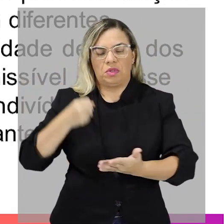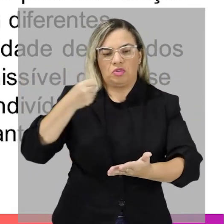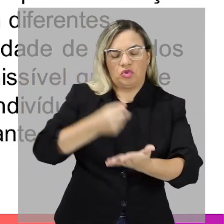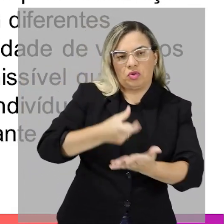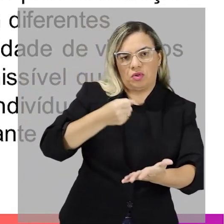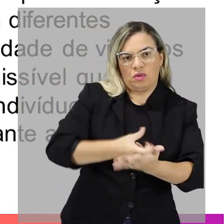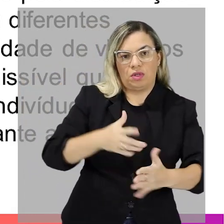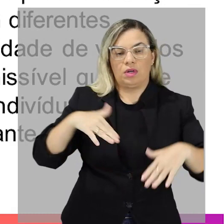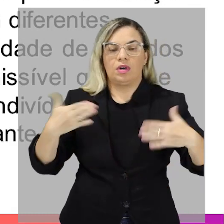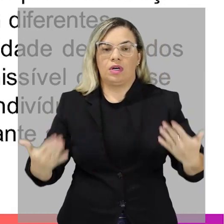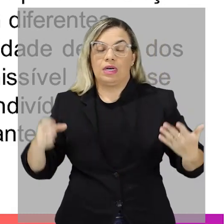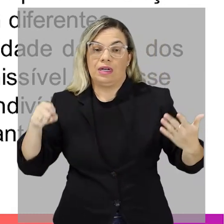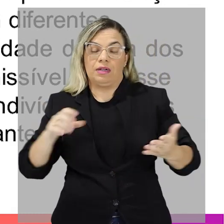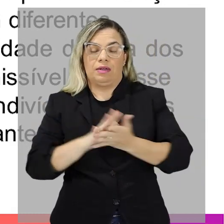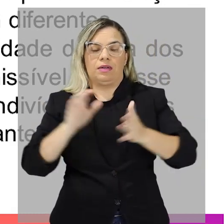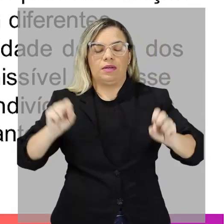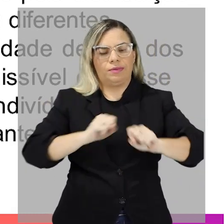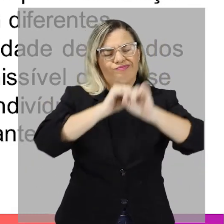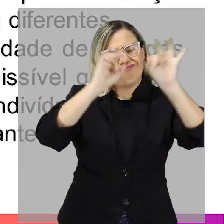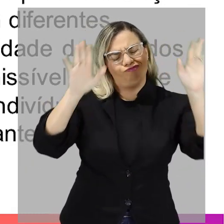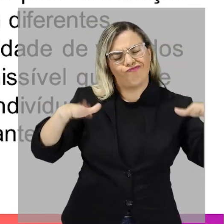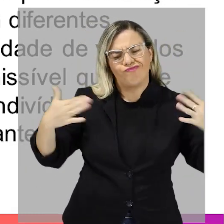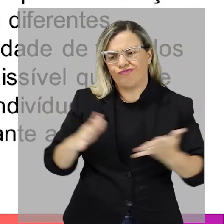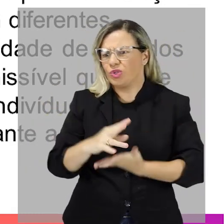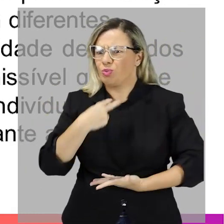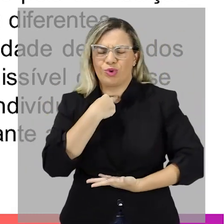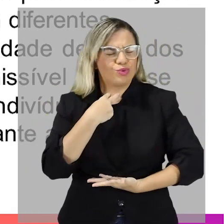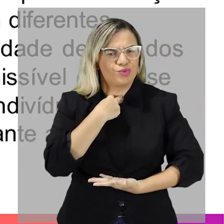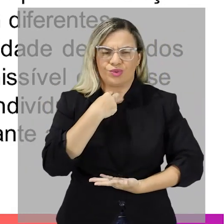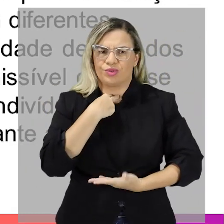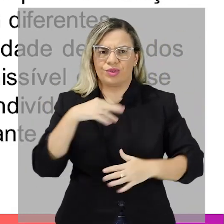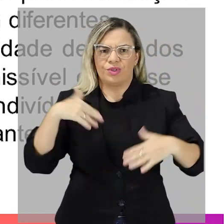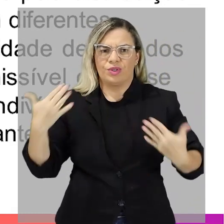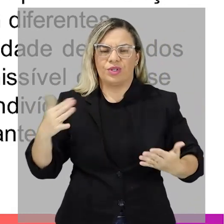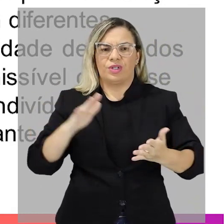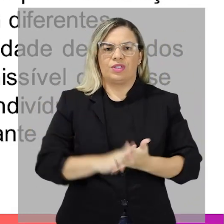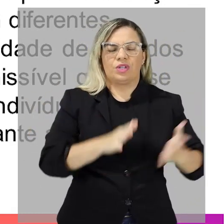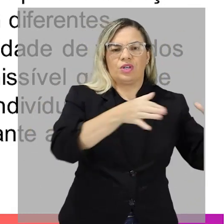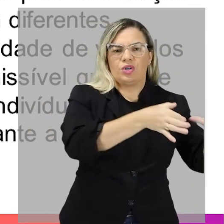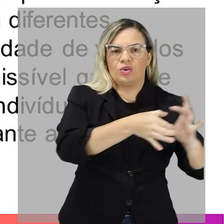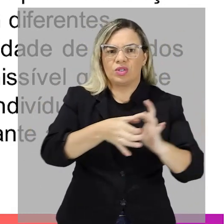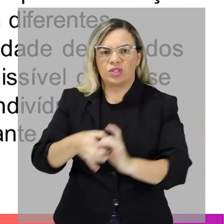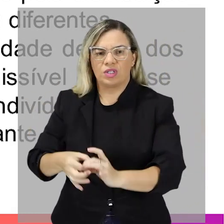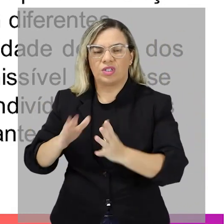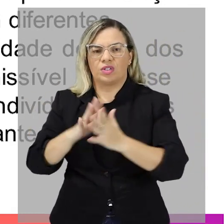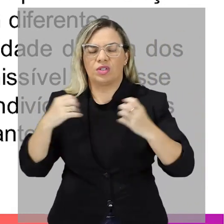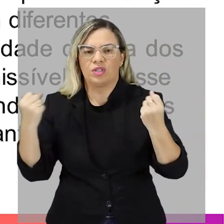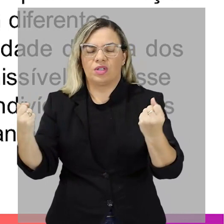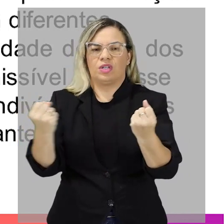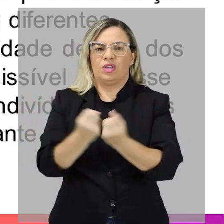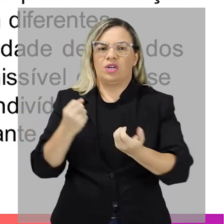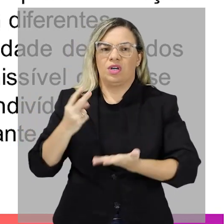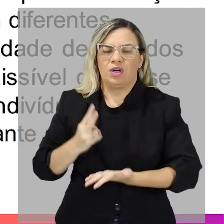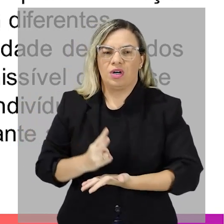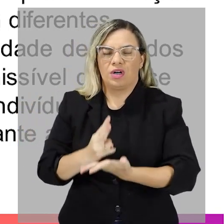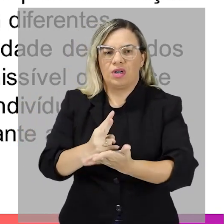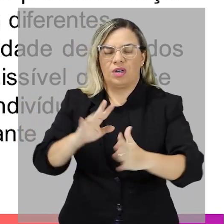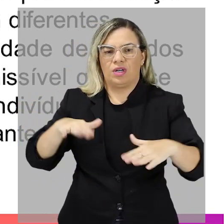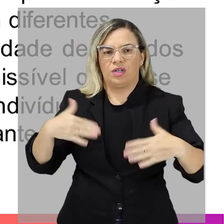aquisitivo. Logo, é inadmissível que esse quadro se mantenha, dado que